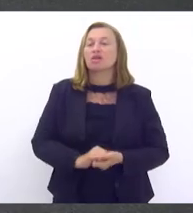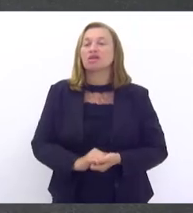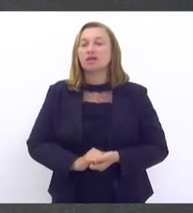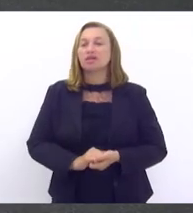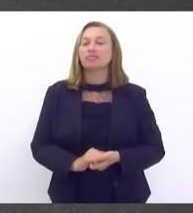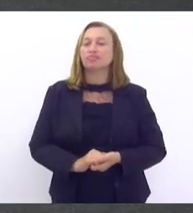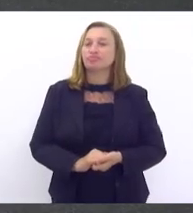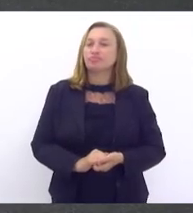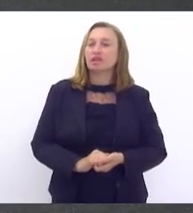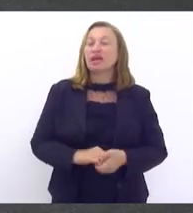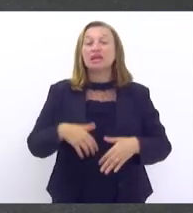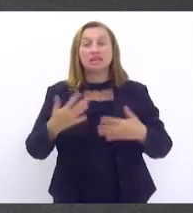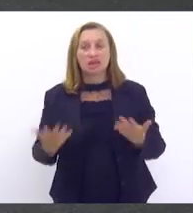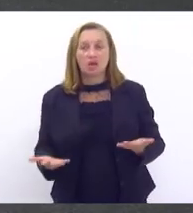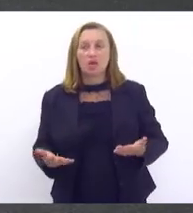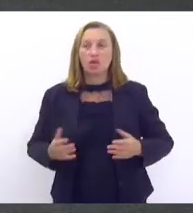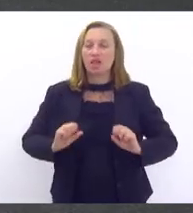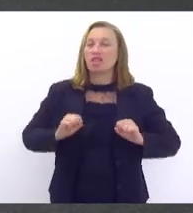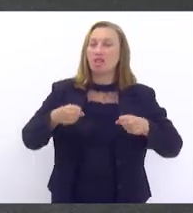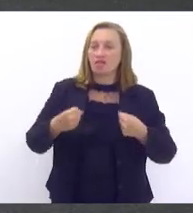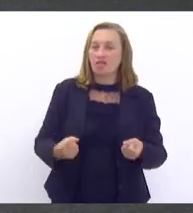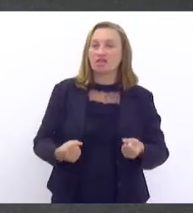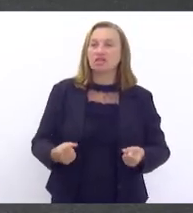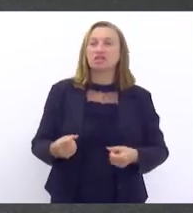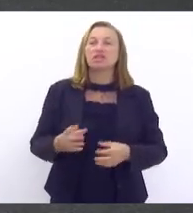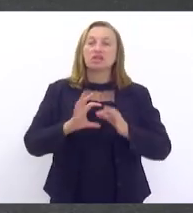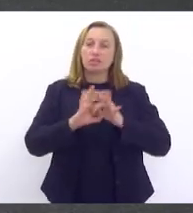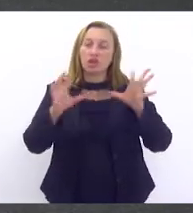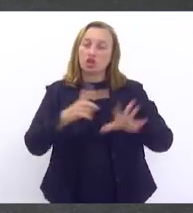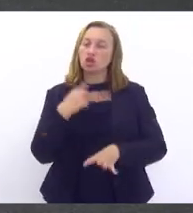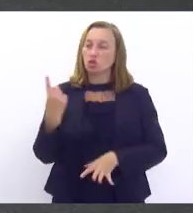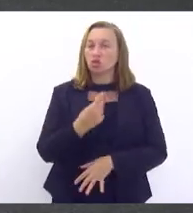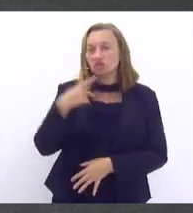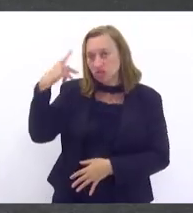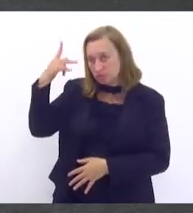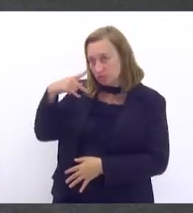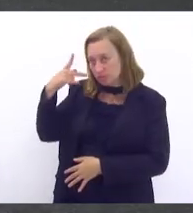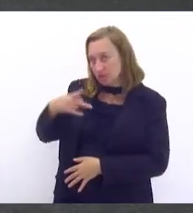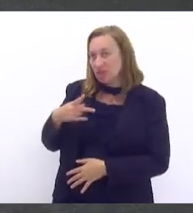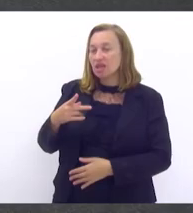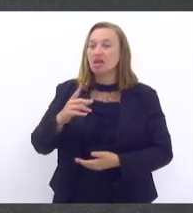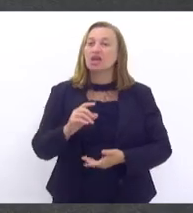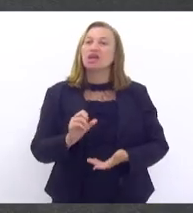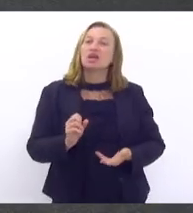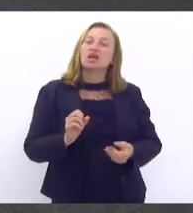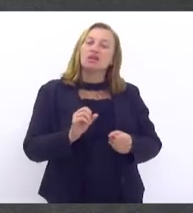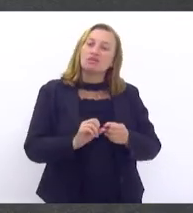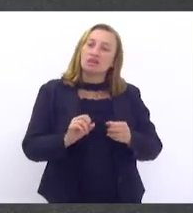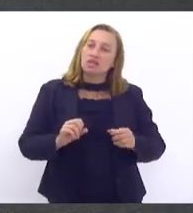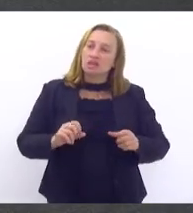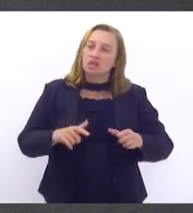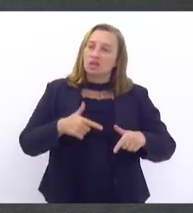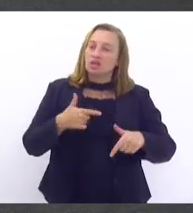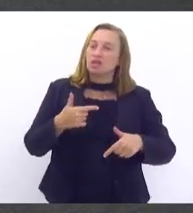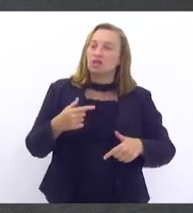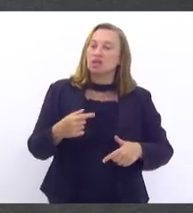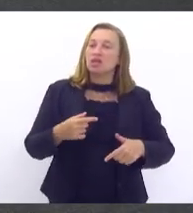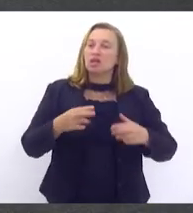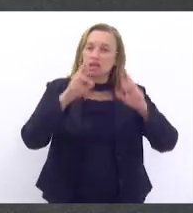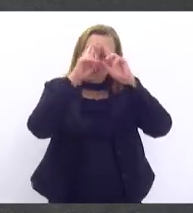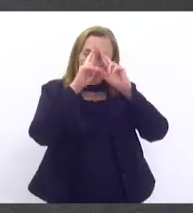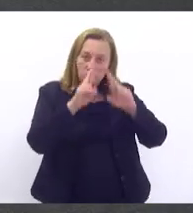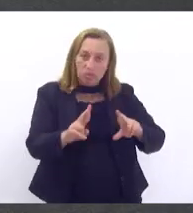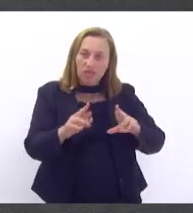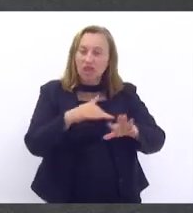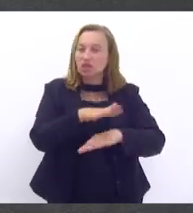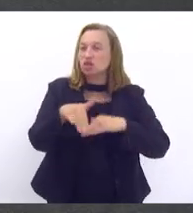melhor defesa da democracia, nós parlamentares, é fazer o parlamento funcionar, respeitando todas